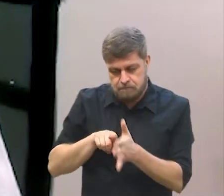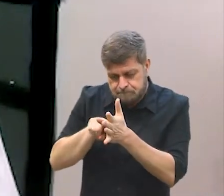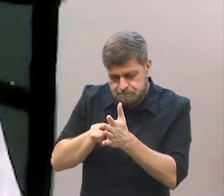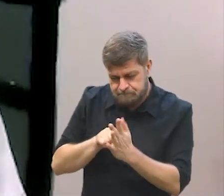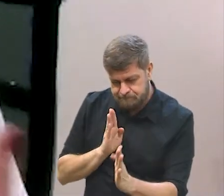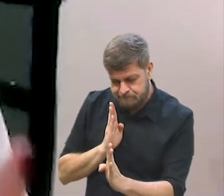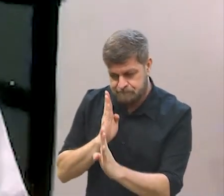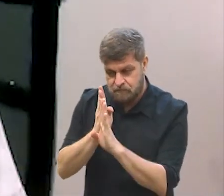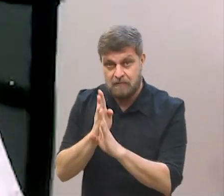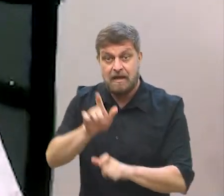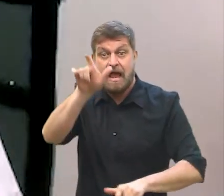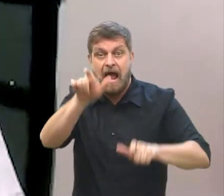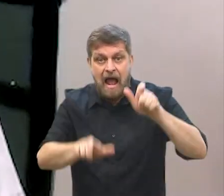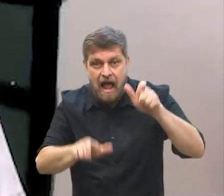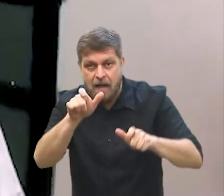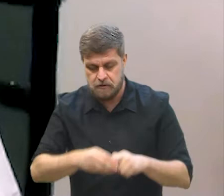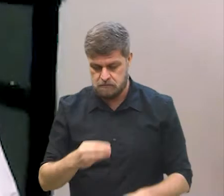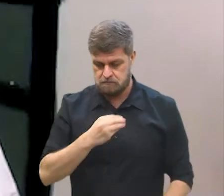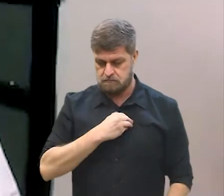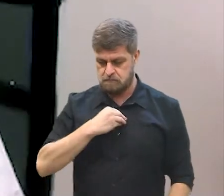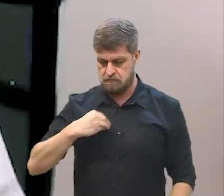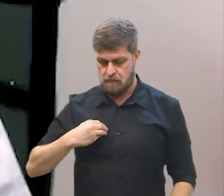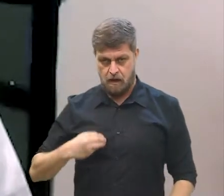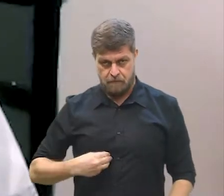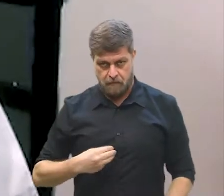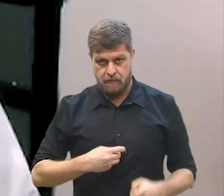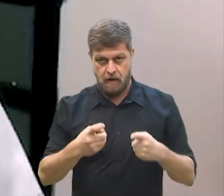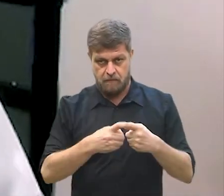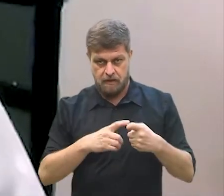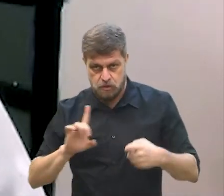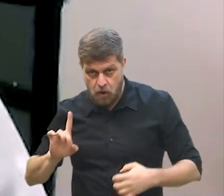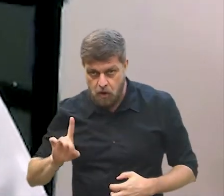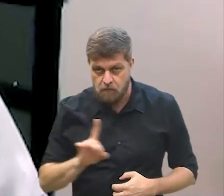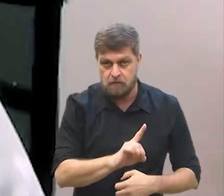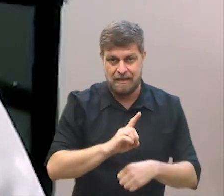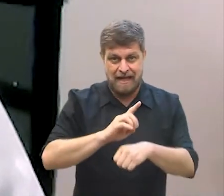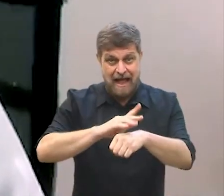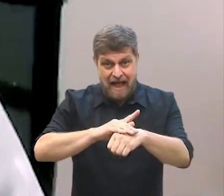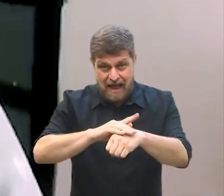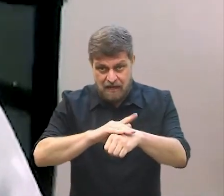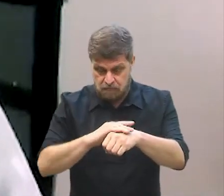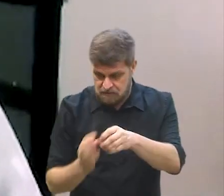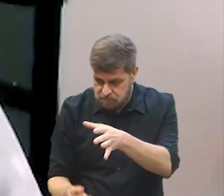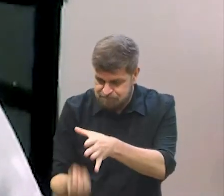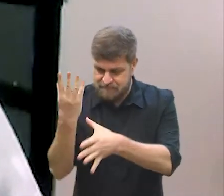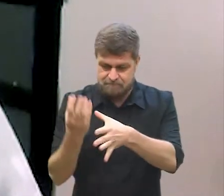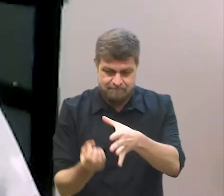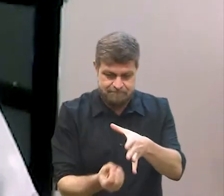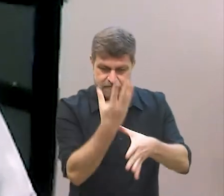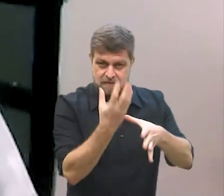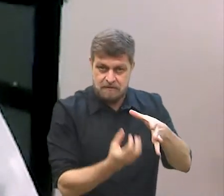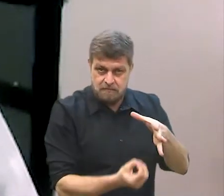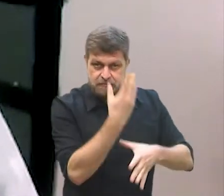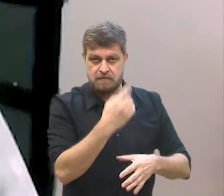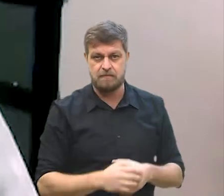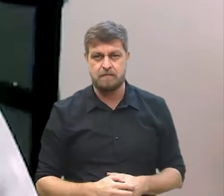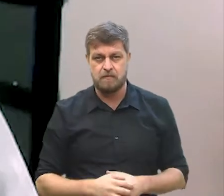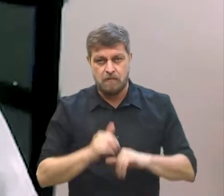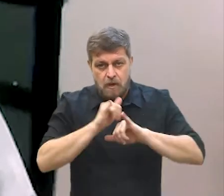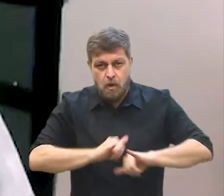ficar postergando, ele tem que resolver o quanto antes. Que aconteceu também, muitas das vezes, o paciente ficou até